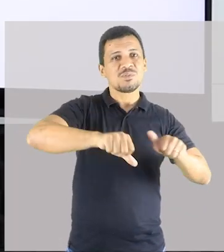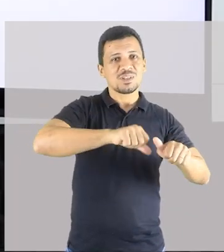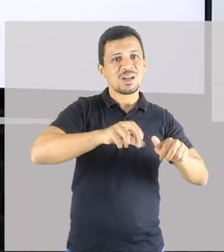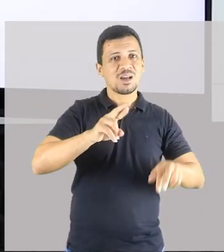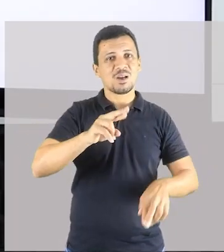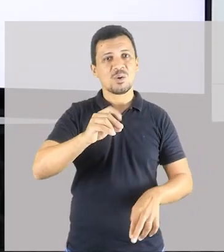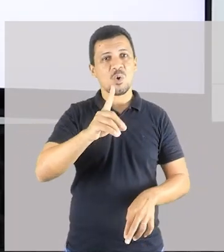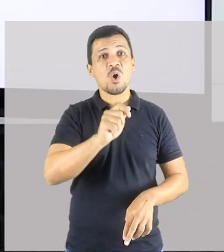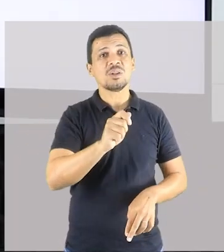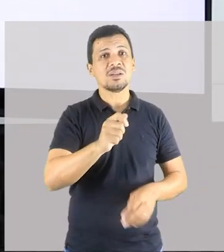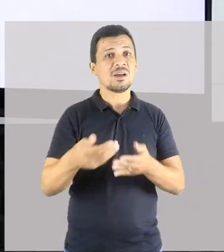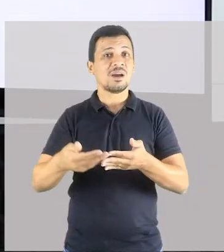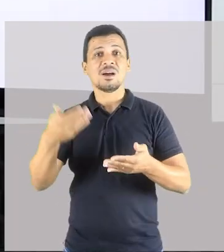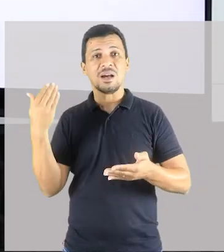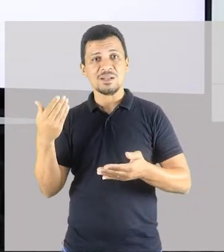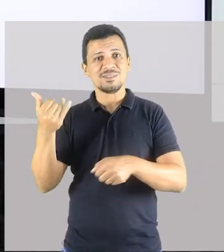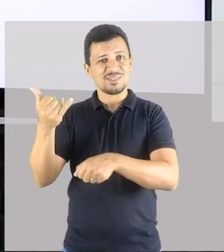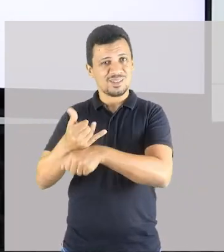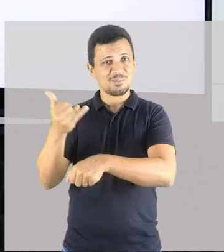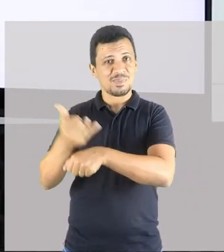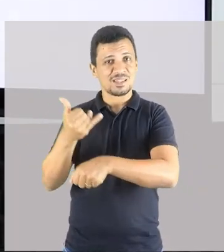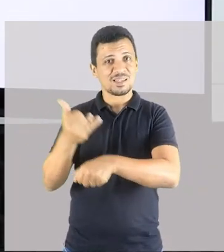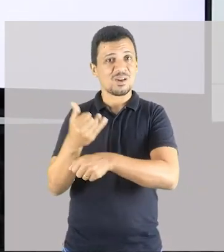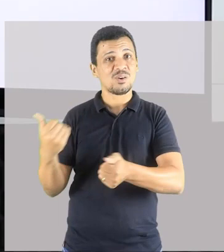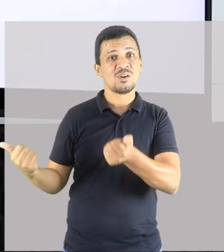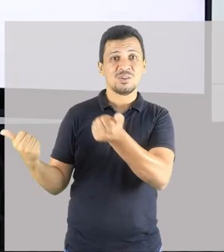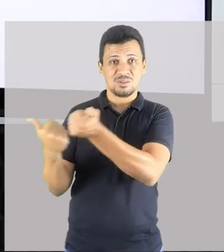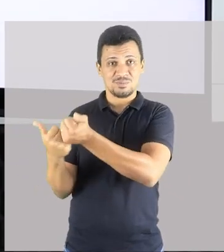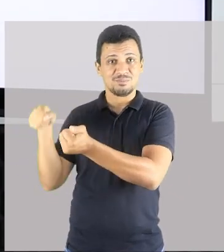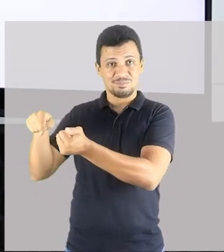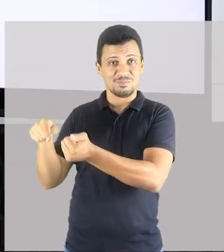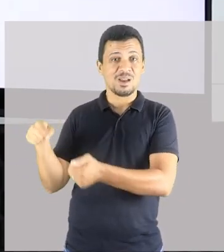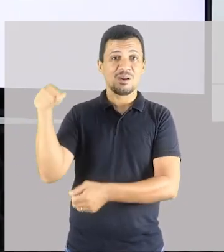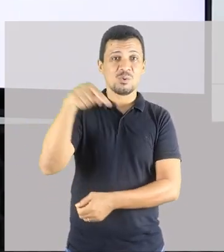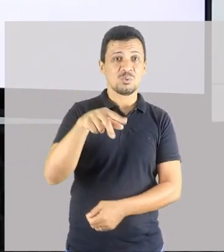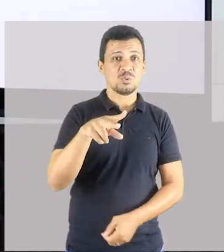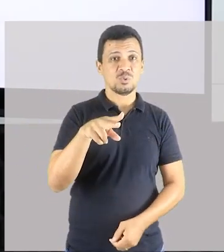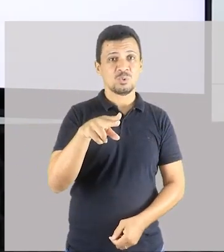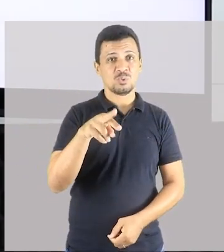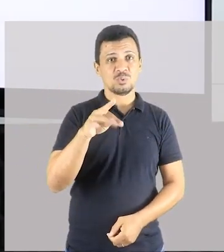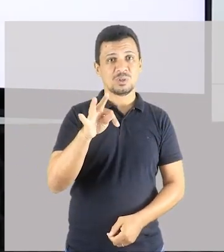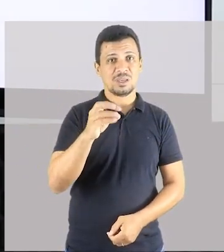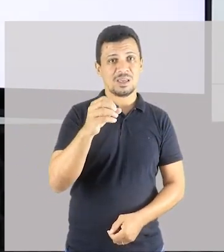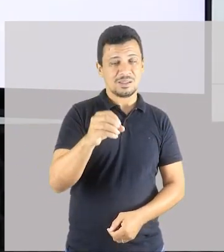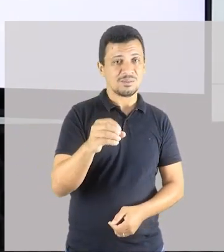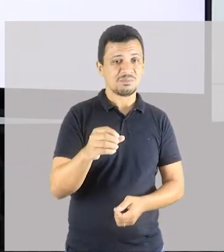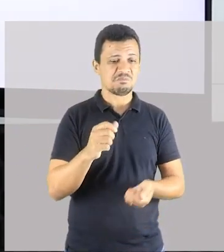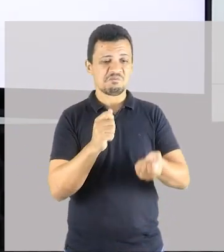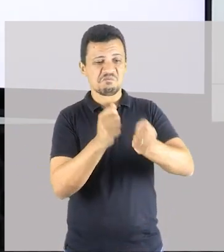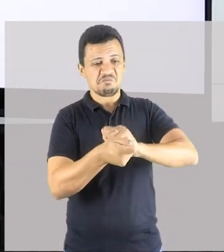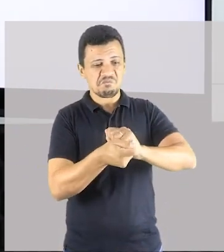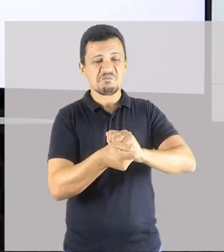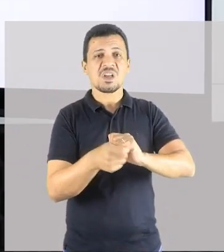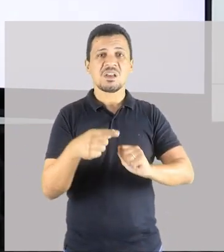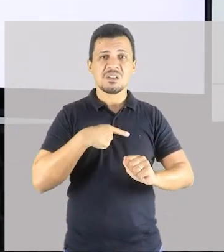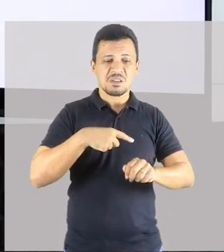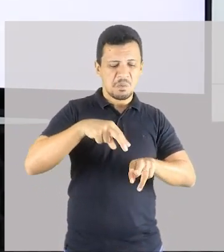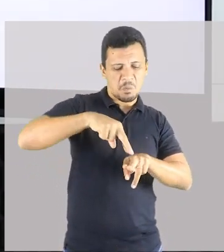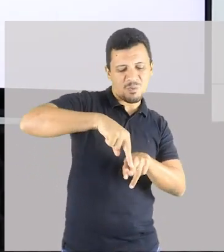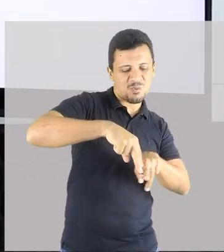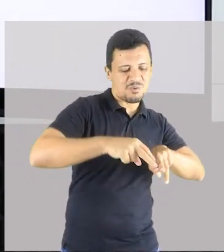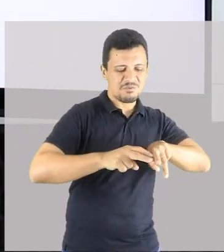roda, que era antes de metal, e passou a ser feito de uretano, tendo mais flexibilidade, permitindo com que as manobras elas